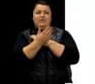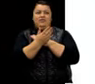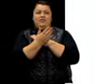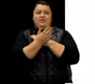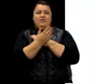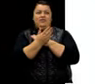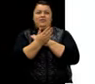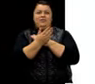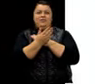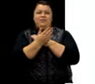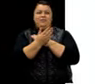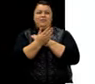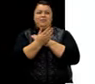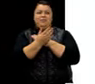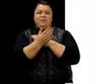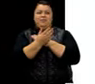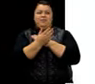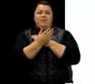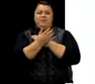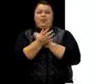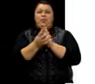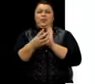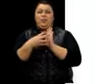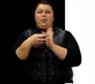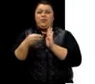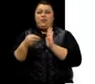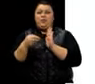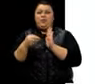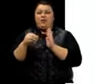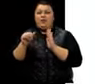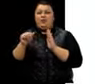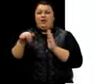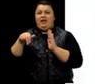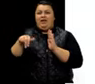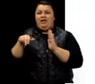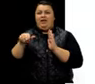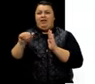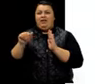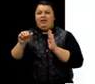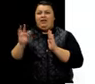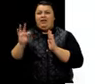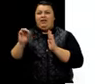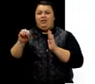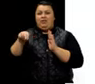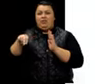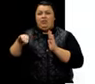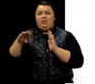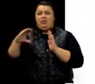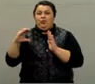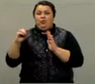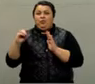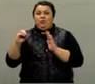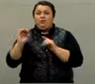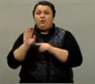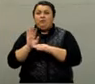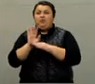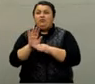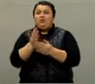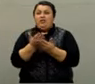né? Trouxe um modelo anatômico, um ajudante para me auxiliar nesta aula. Tá? Vem cá, gente, vem